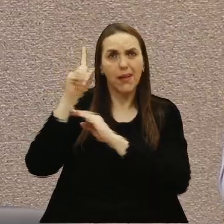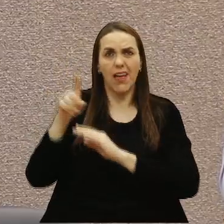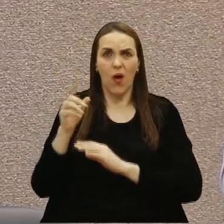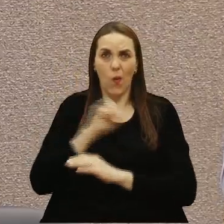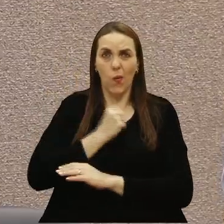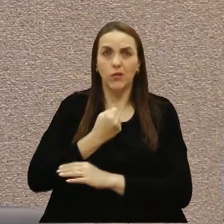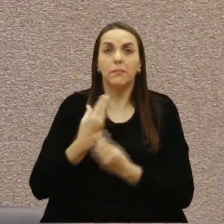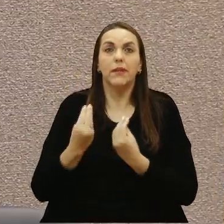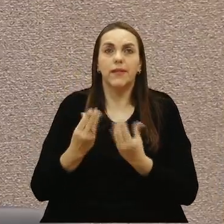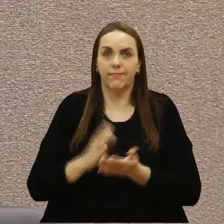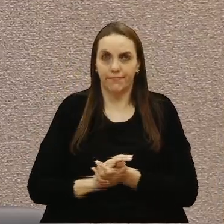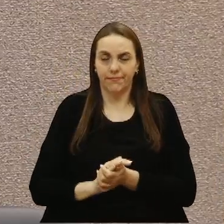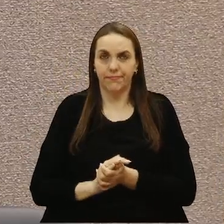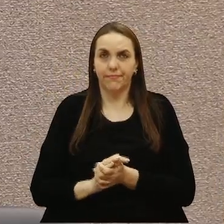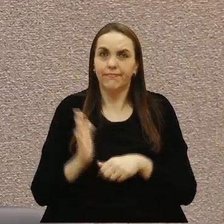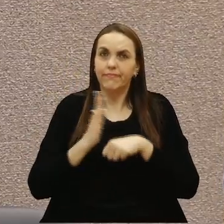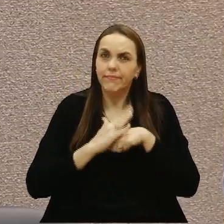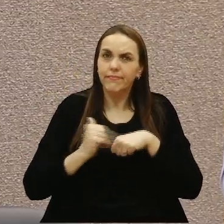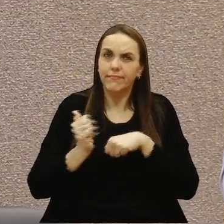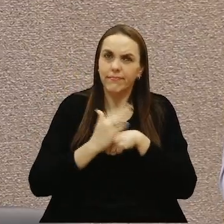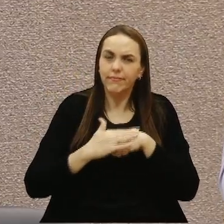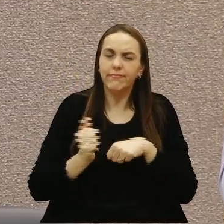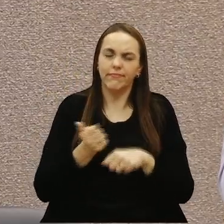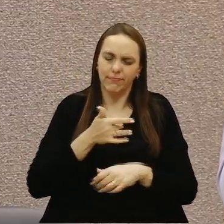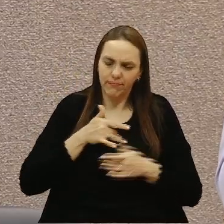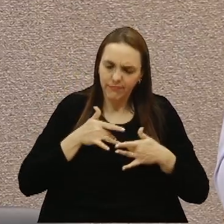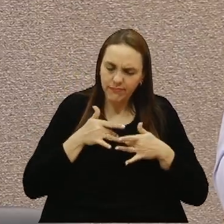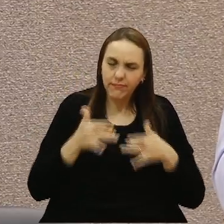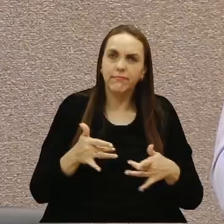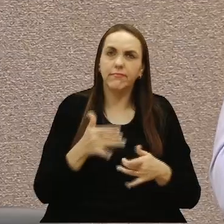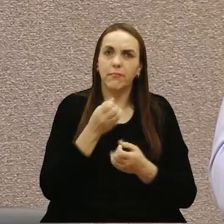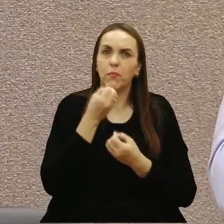amigos, bondade nunca é demais.